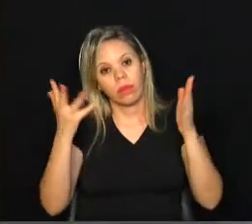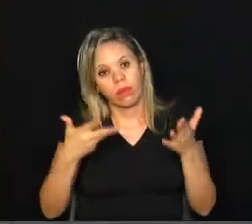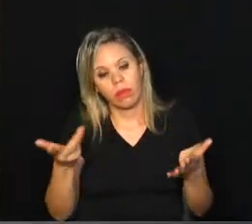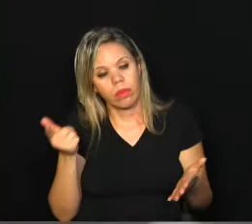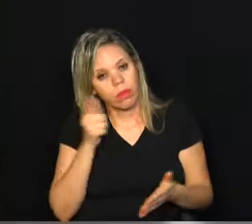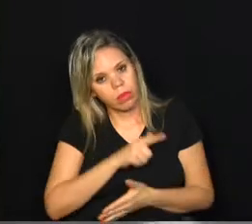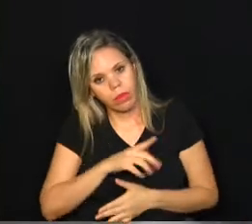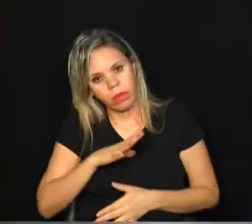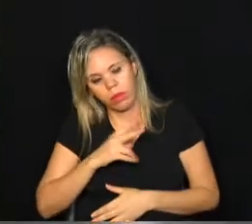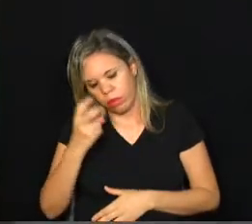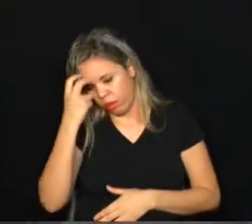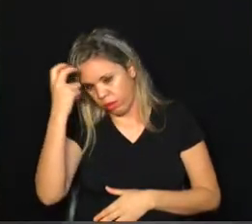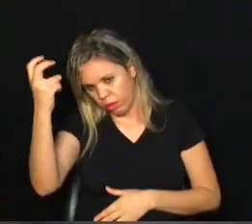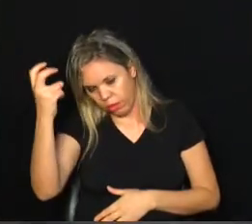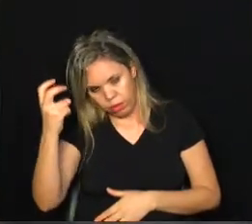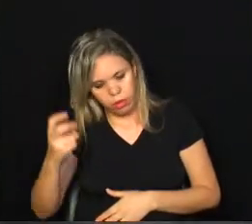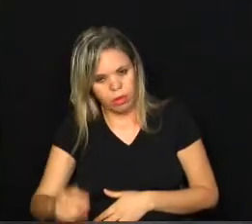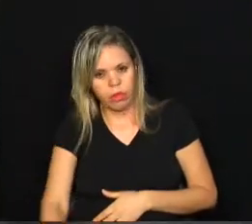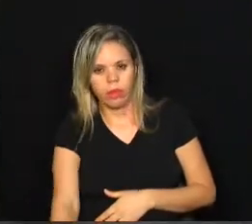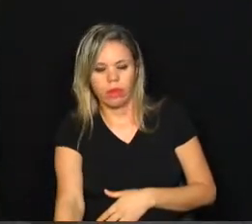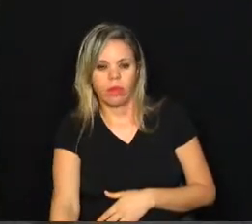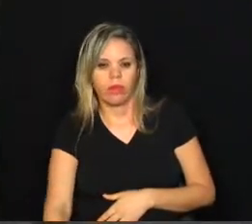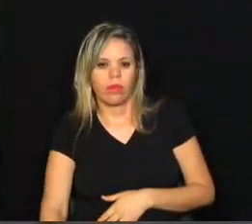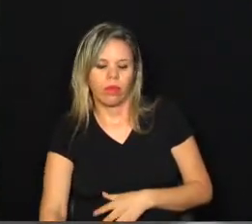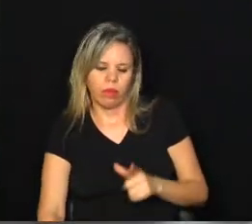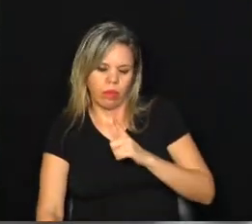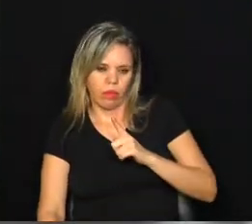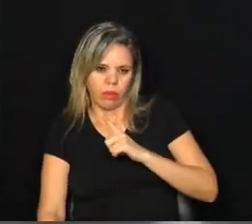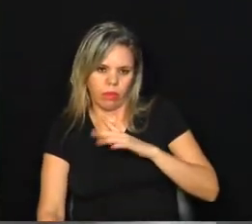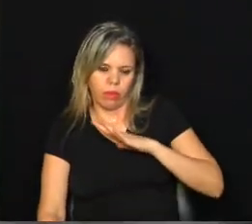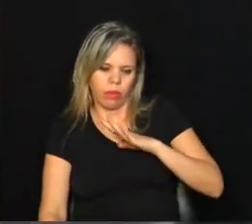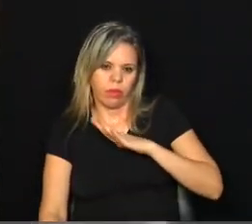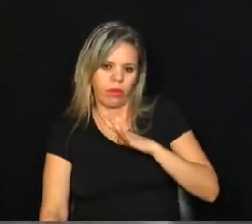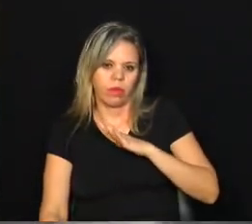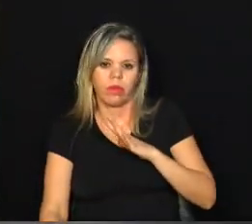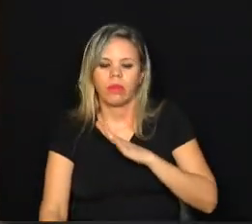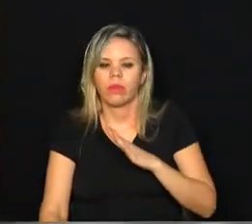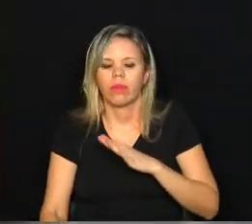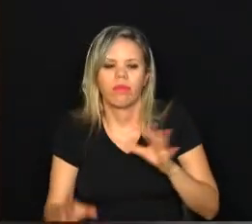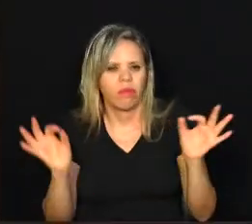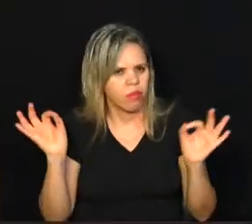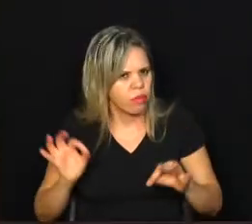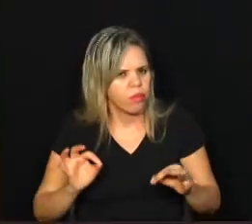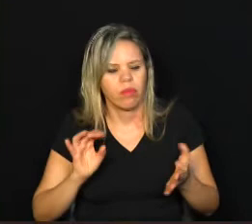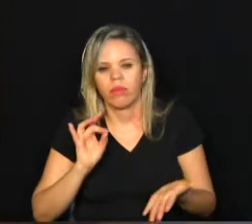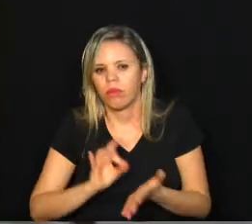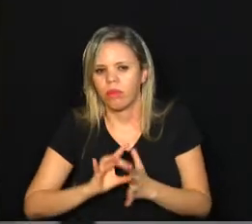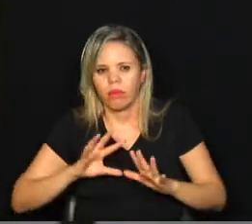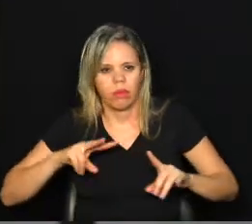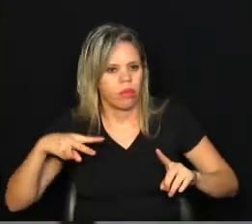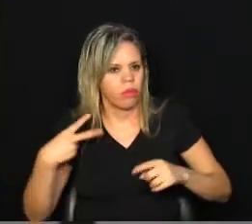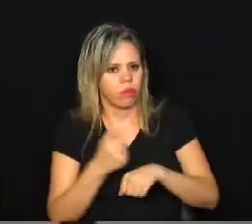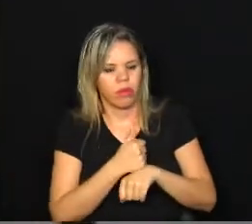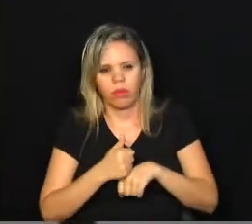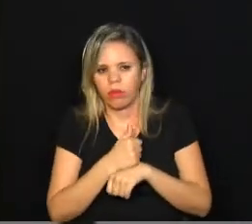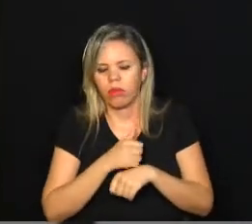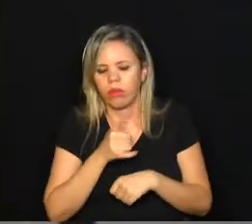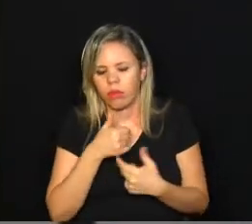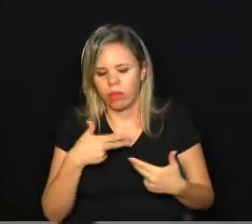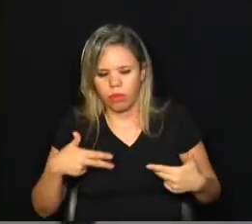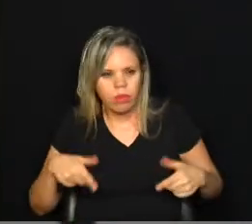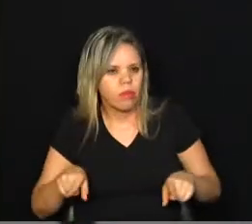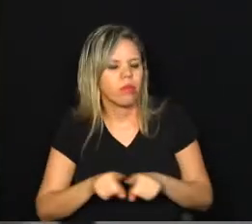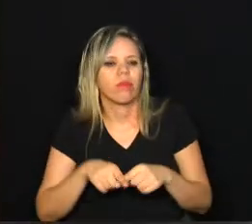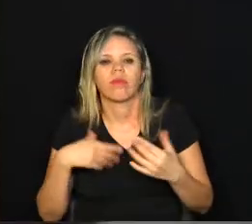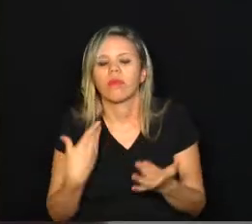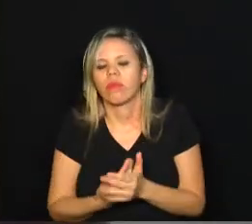de cidade inteligente, em que nós temos uma cidade que funciona de uma forma eficiente em todos os aspectos, desde a parte energética até a